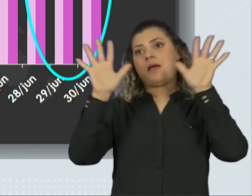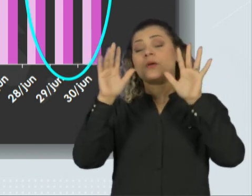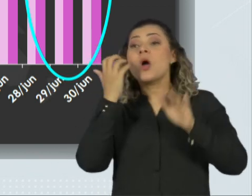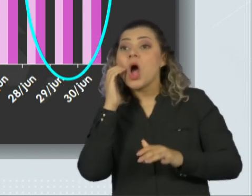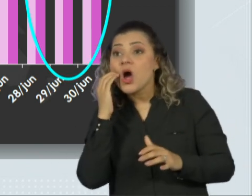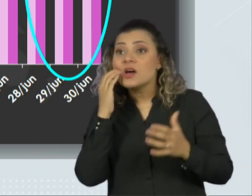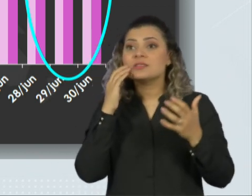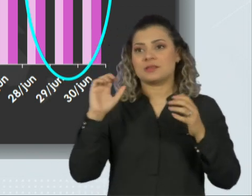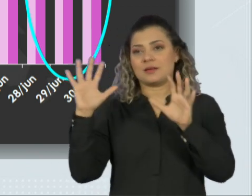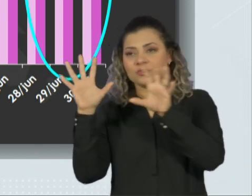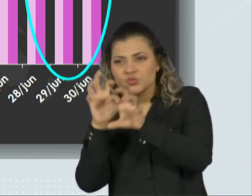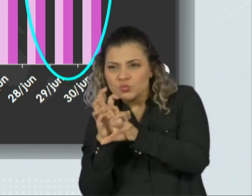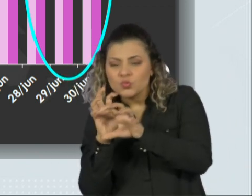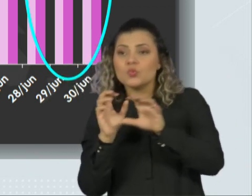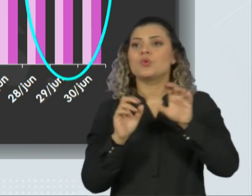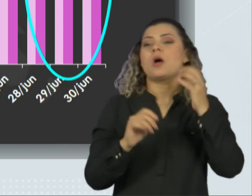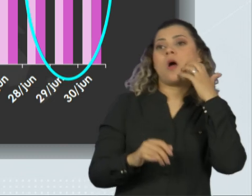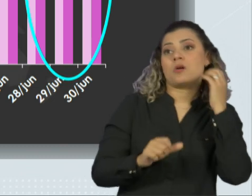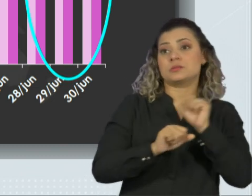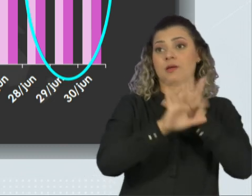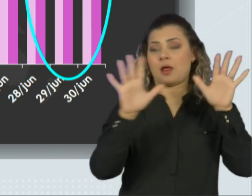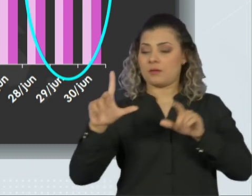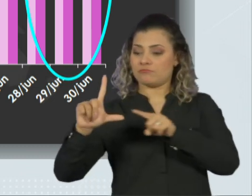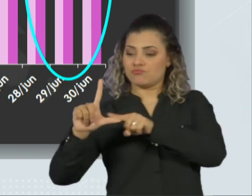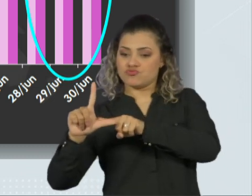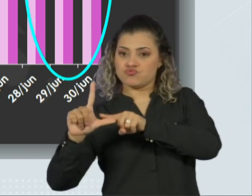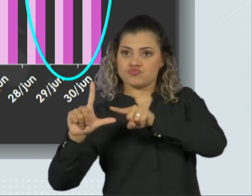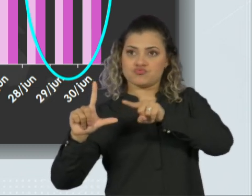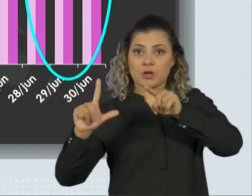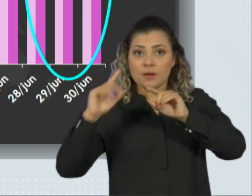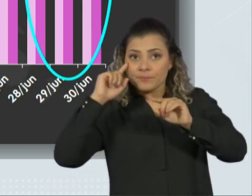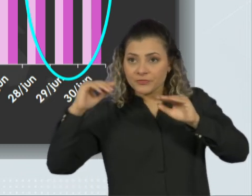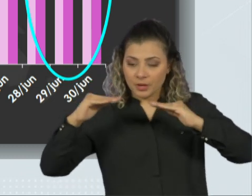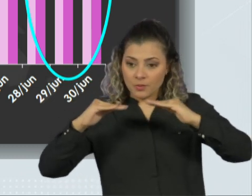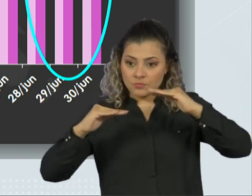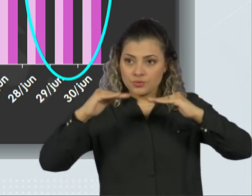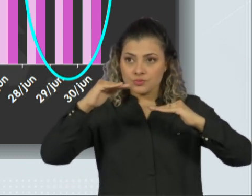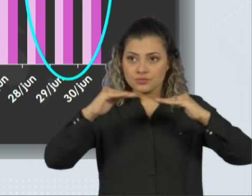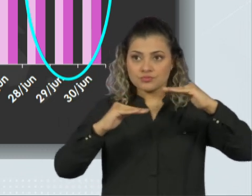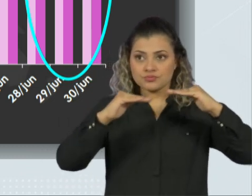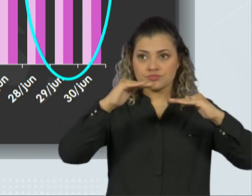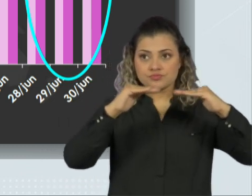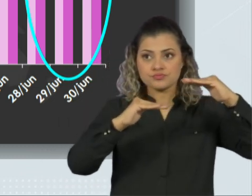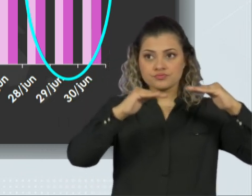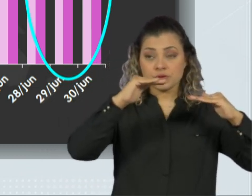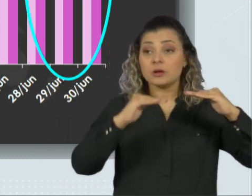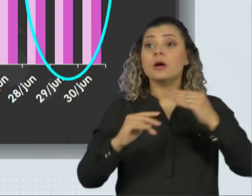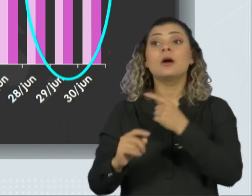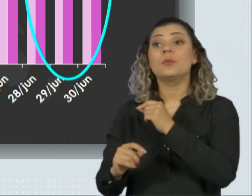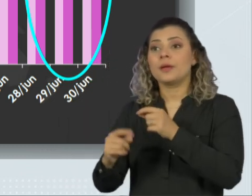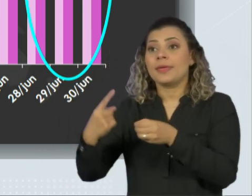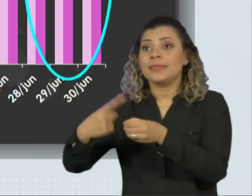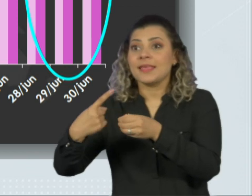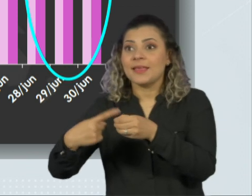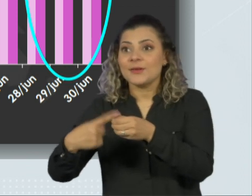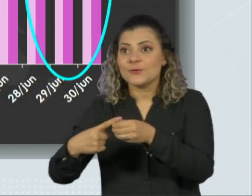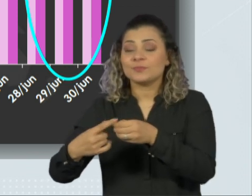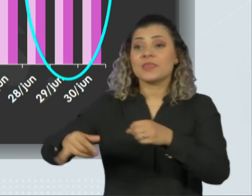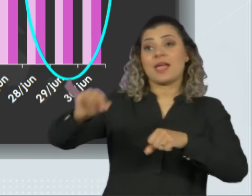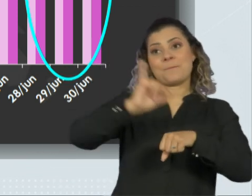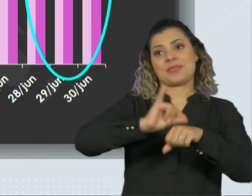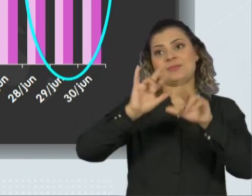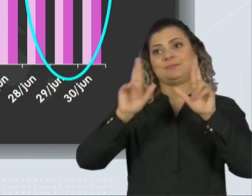as duas primeiras informações lá no início do mês, a pequena diferença existente entre o interior e a